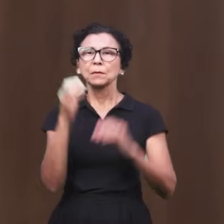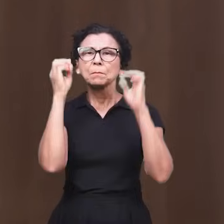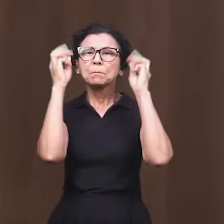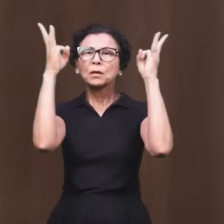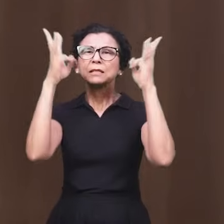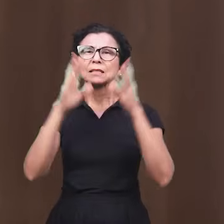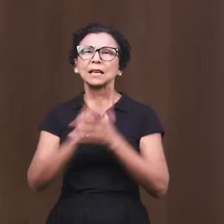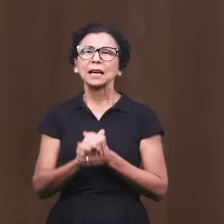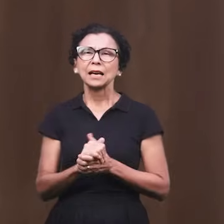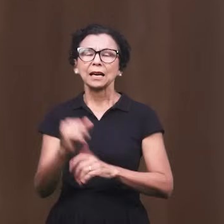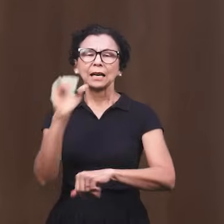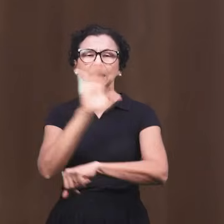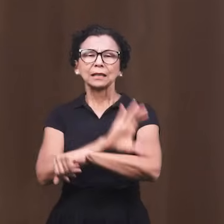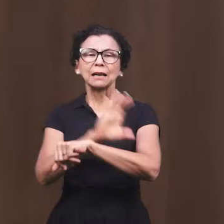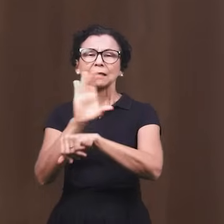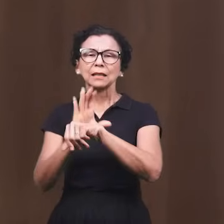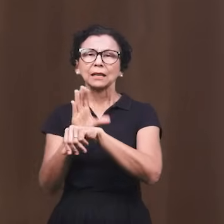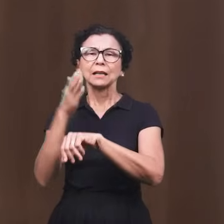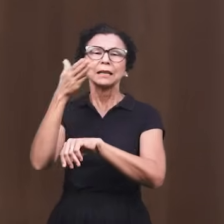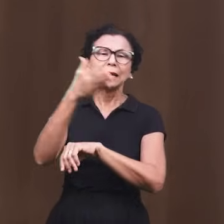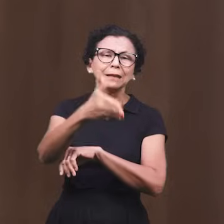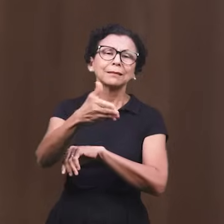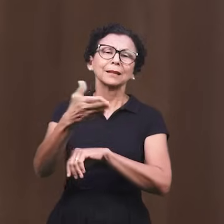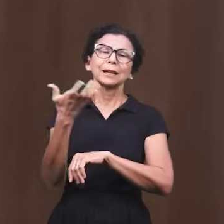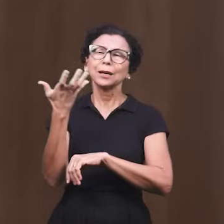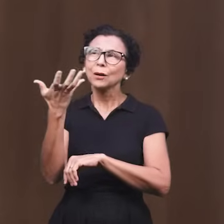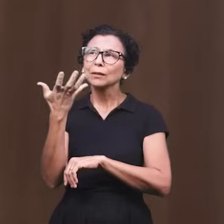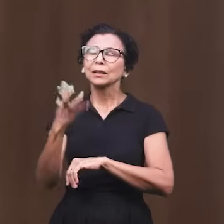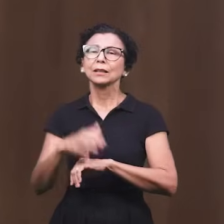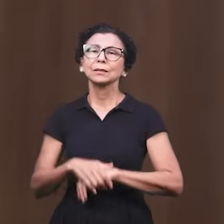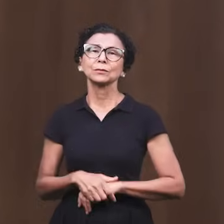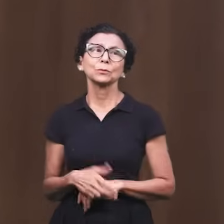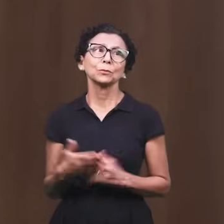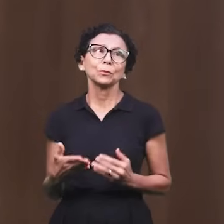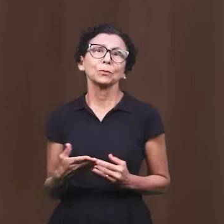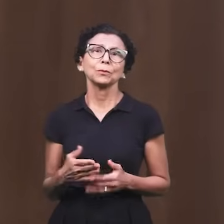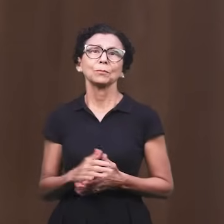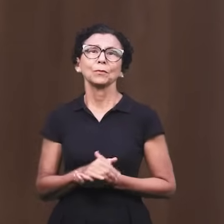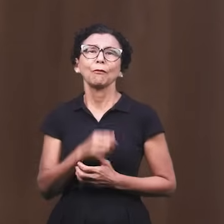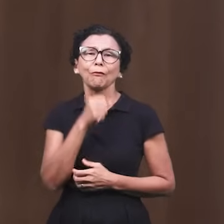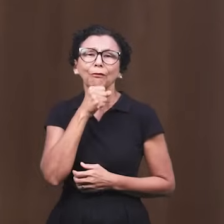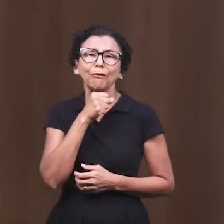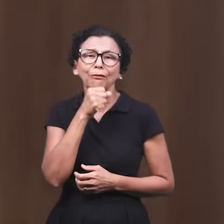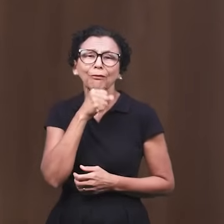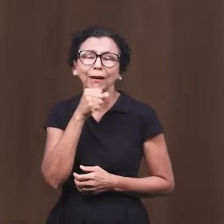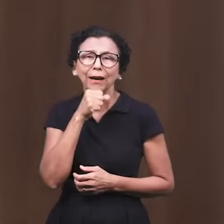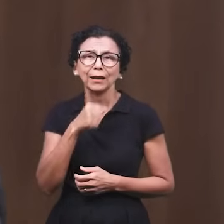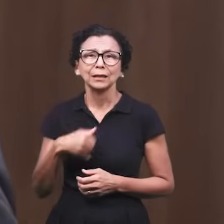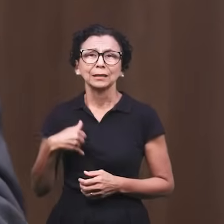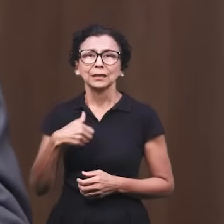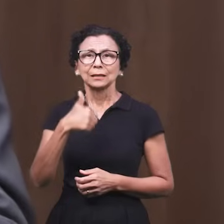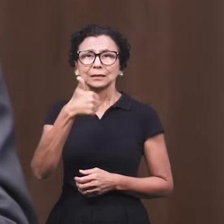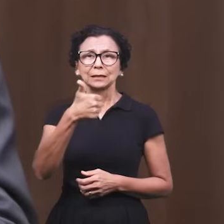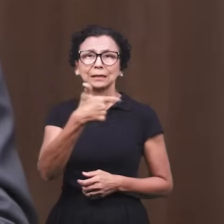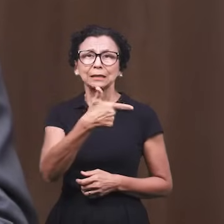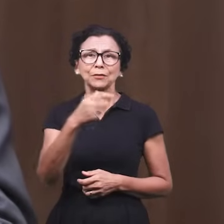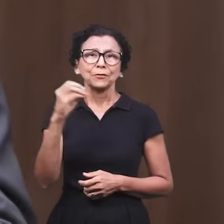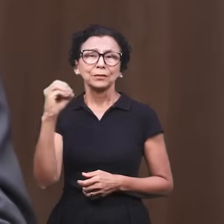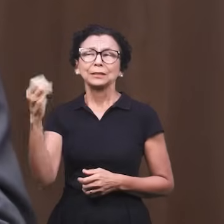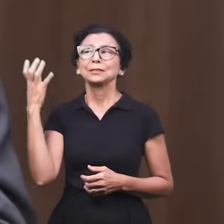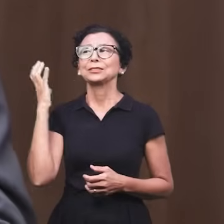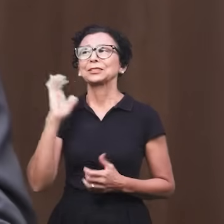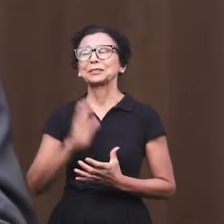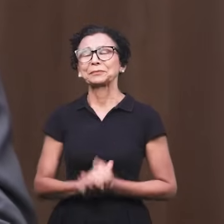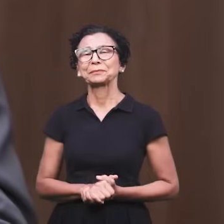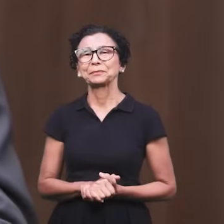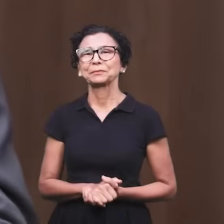na terra. Que luta, né? Pô, velhinho, 120 anos de idade. Deixa eu entrar. Não está na hora de eu morrer ainda não.